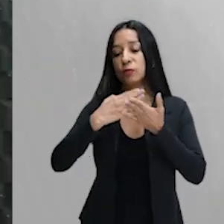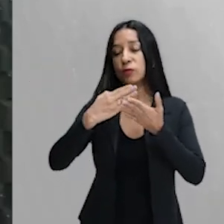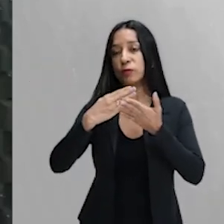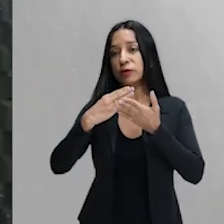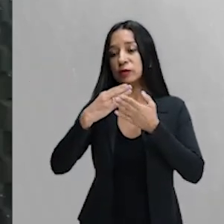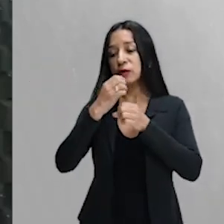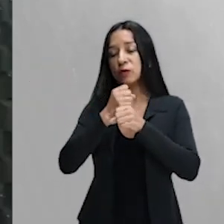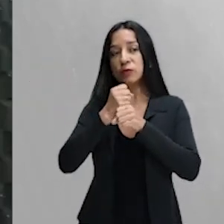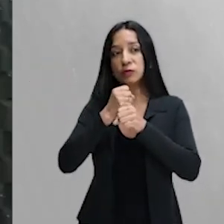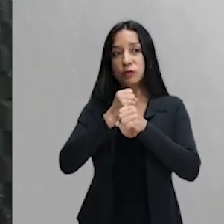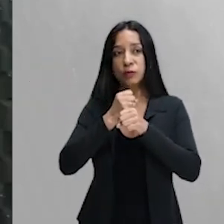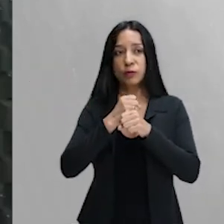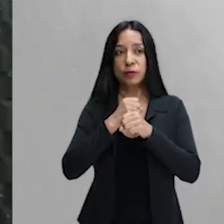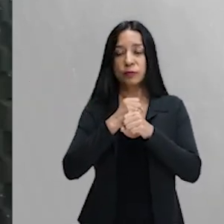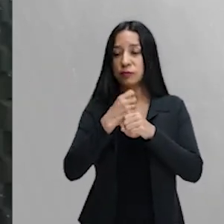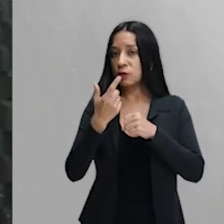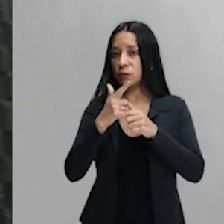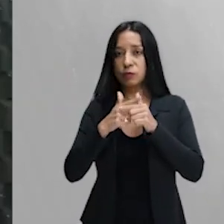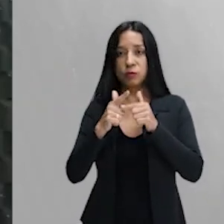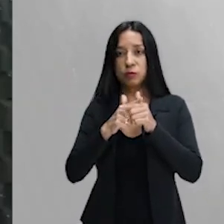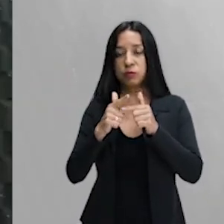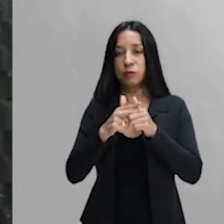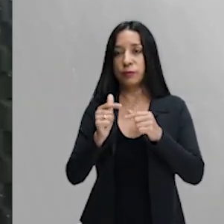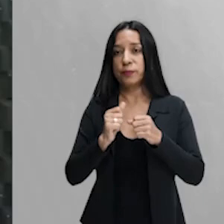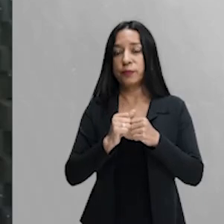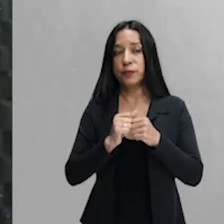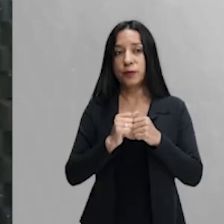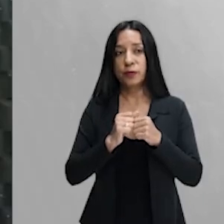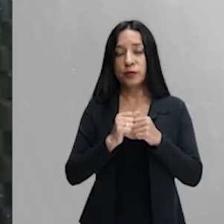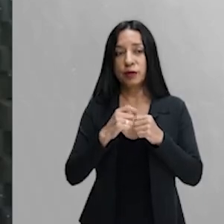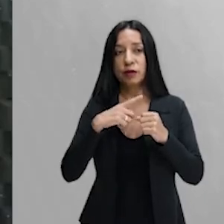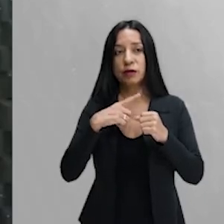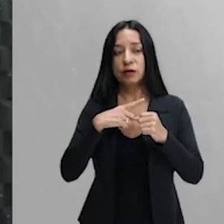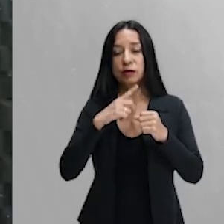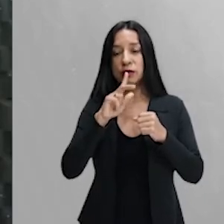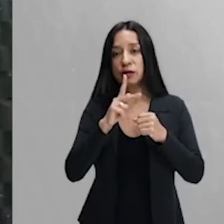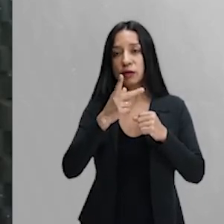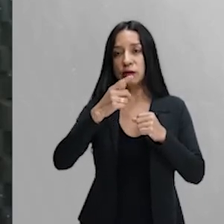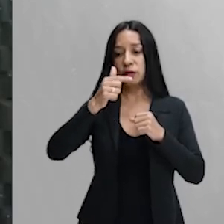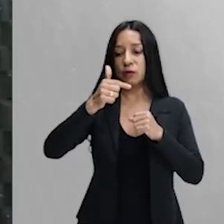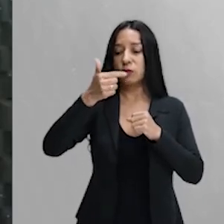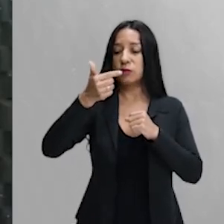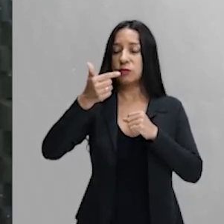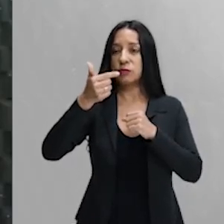com a soma dos catetos, não tem problema. Então, você vai ter H ao quadrado